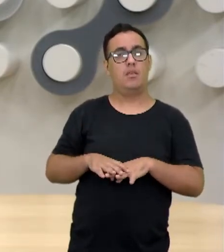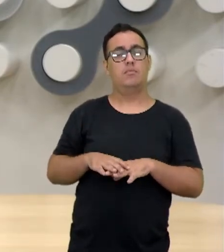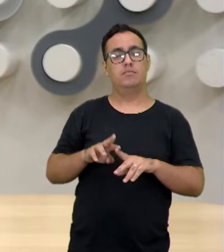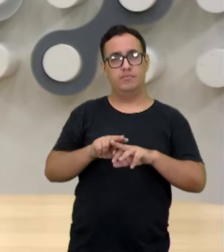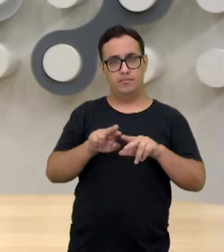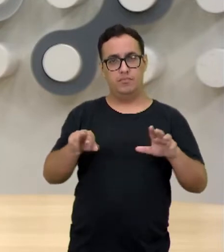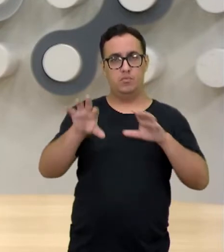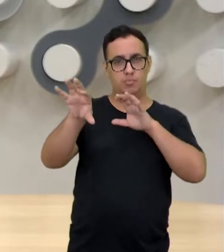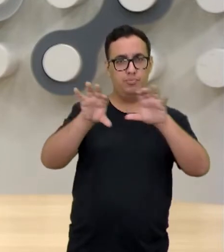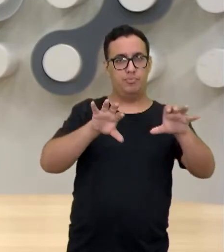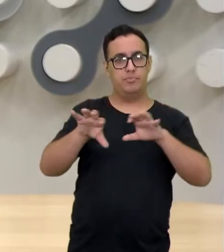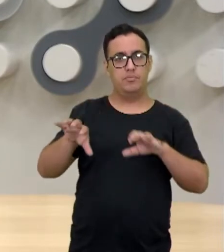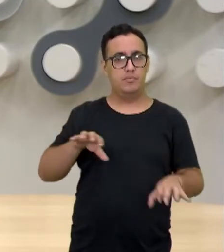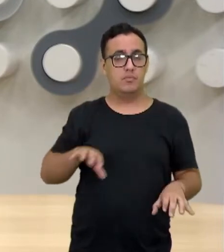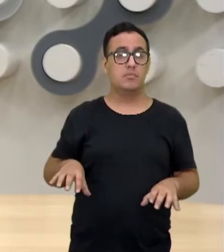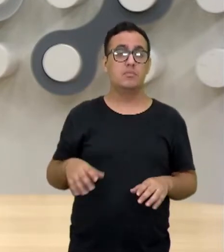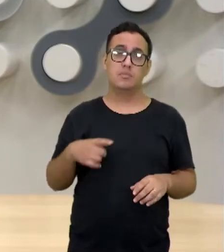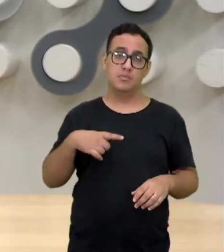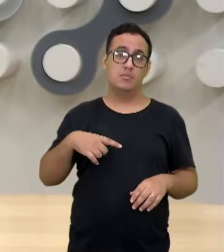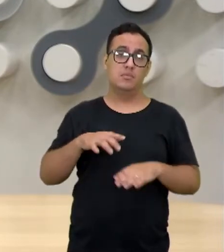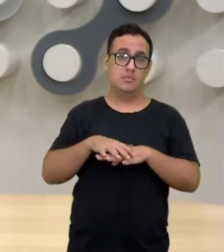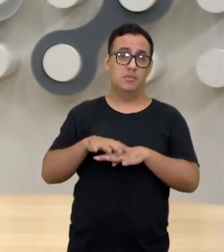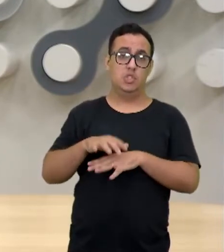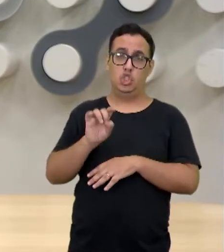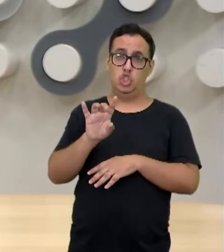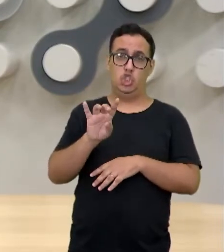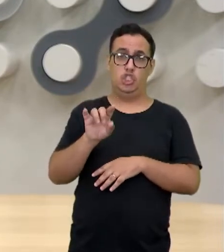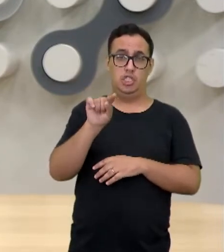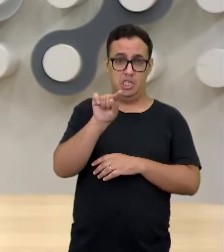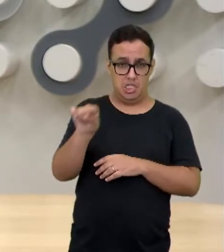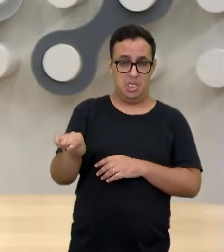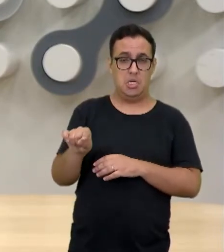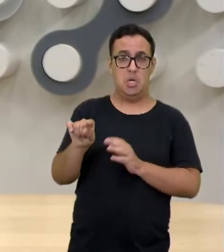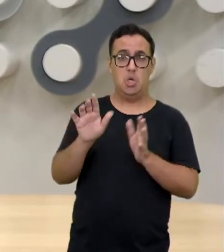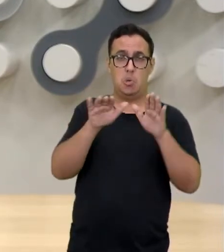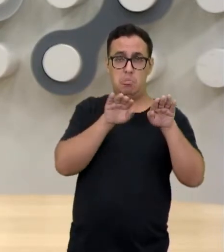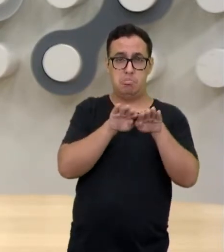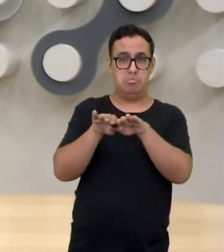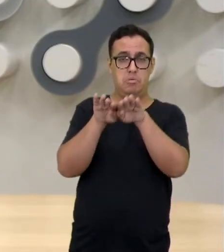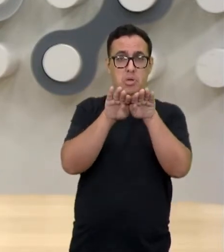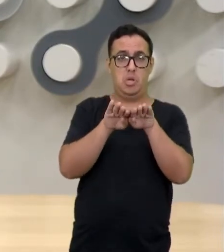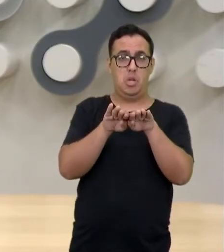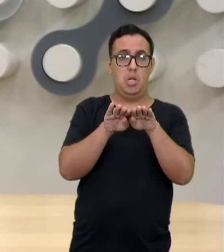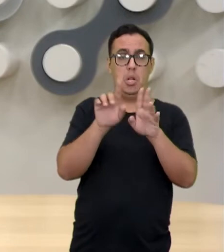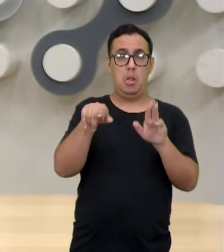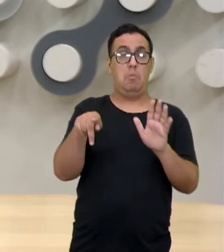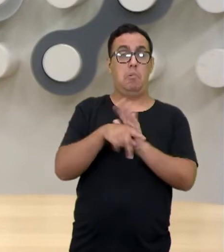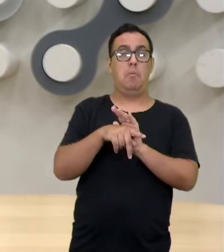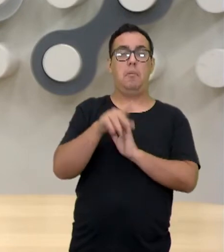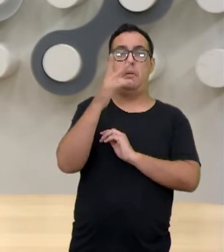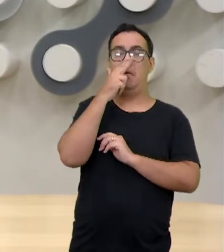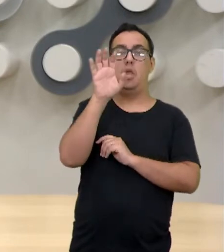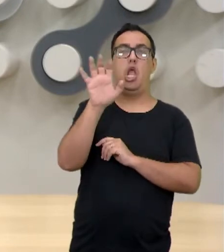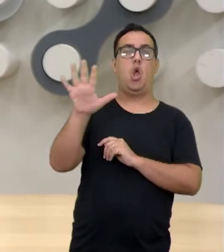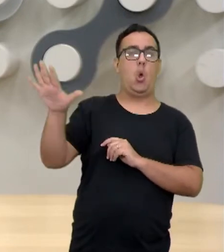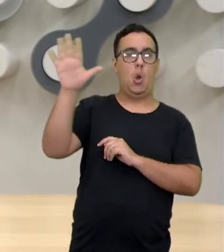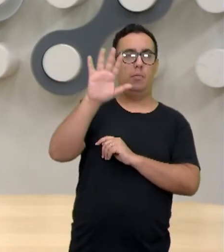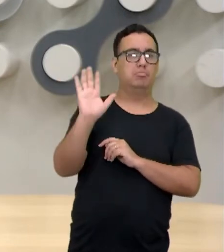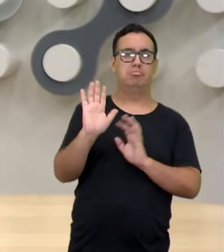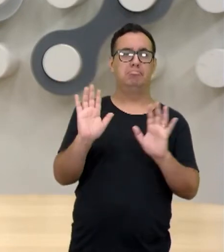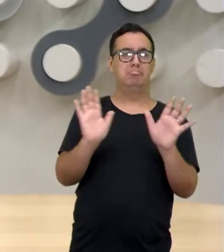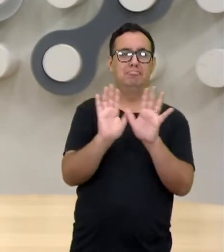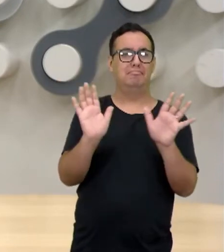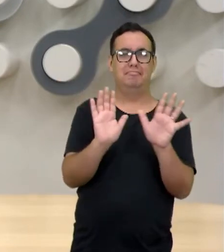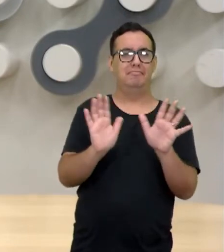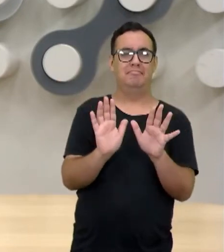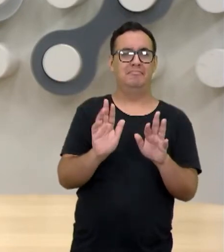matemática. Então, a matemática não é só essa padrão branco europeu que a gente se acostumou a chamar de